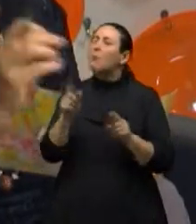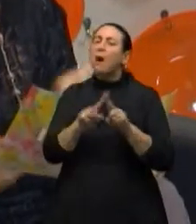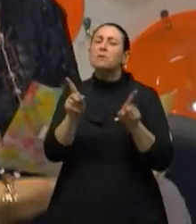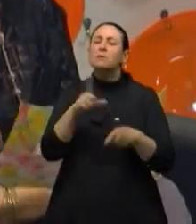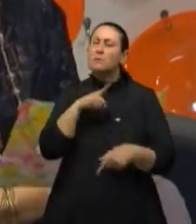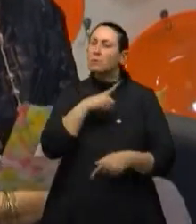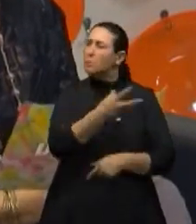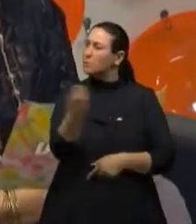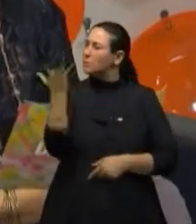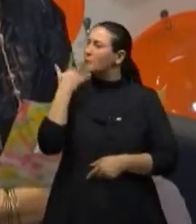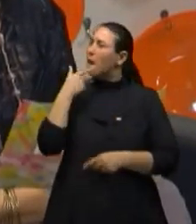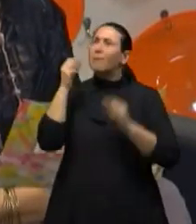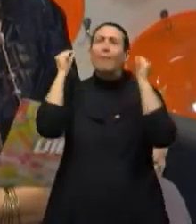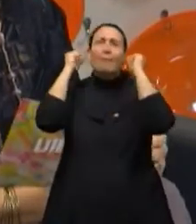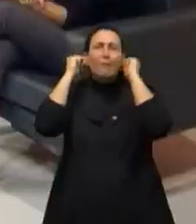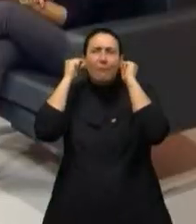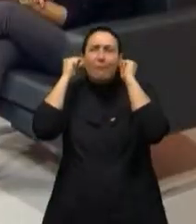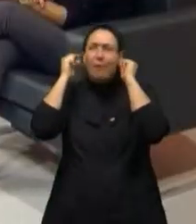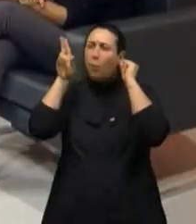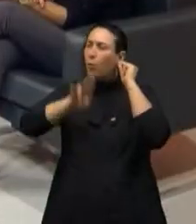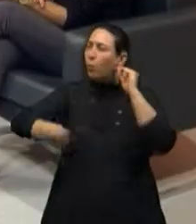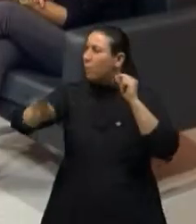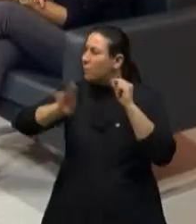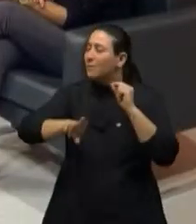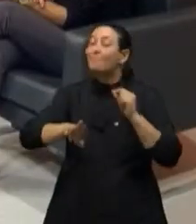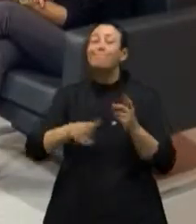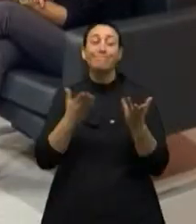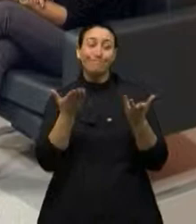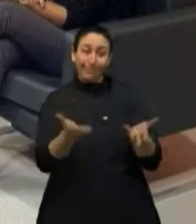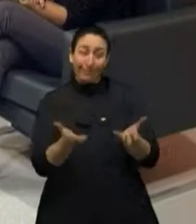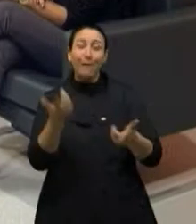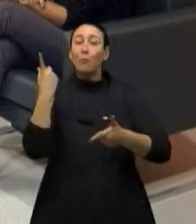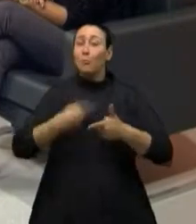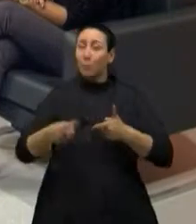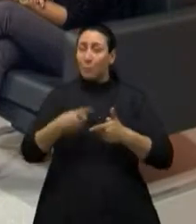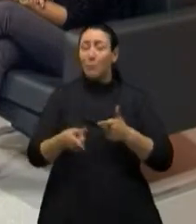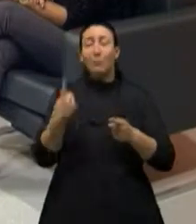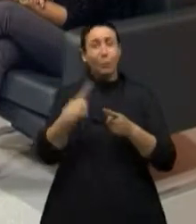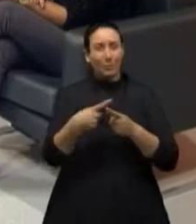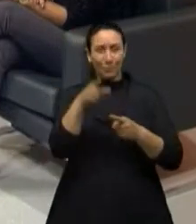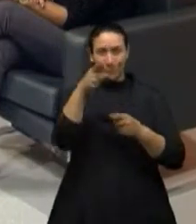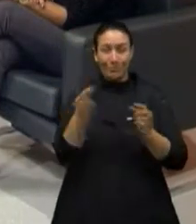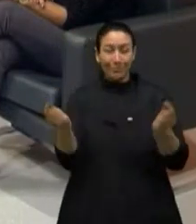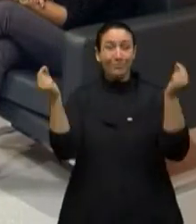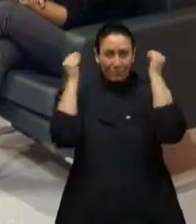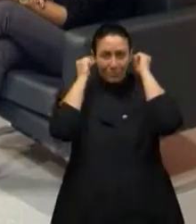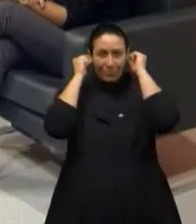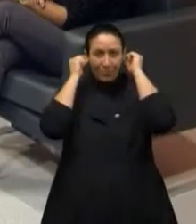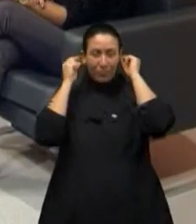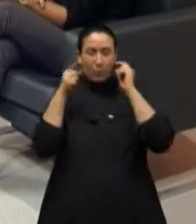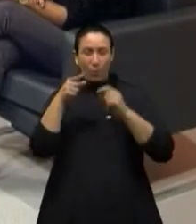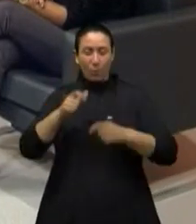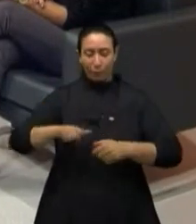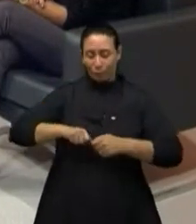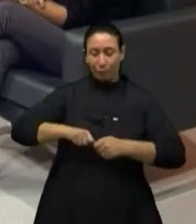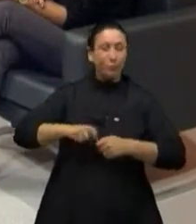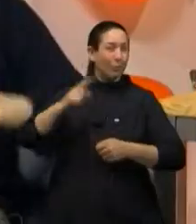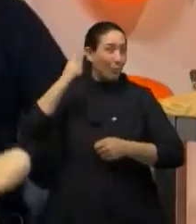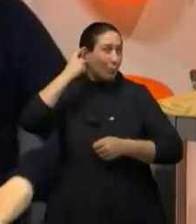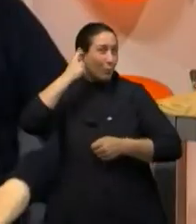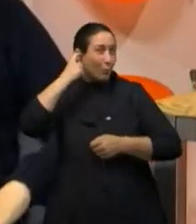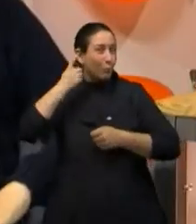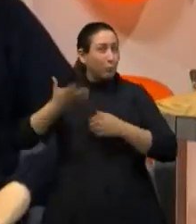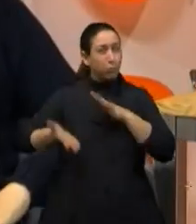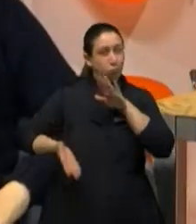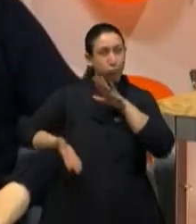as crianças estão ouvindo vivia então aí que tá o problema porque os fones de ouvido tu coloca o som diretamente ali ou seja ele é mais